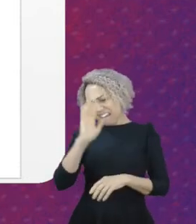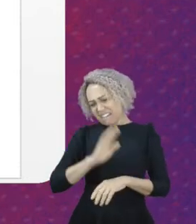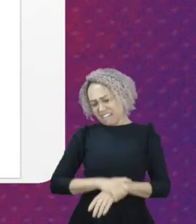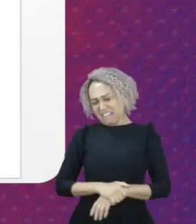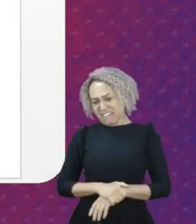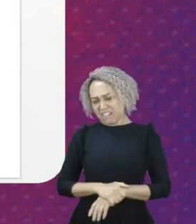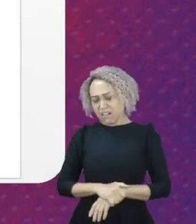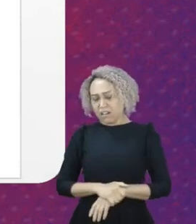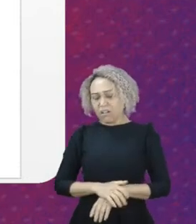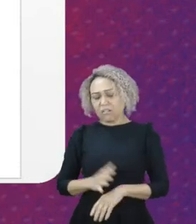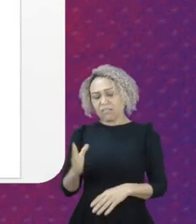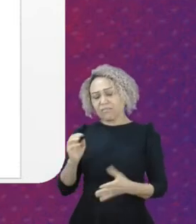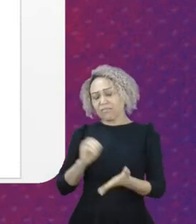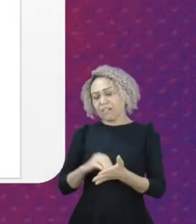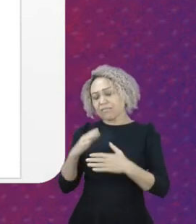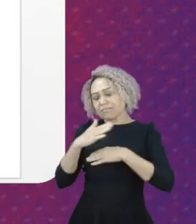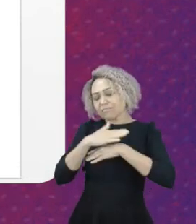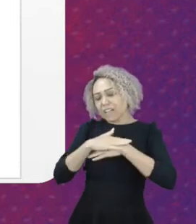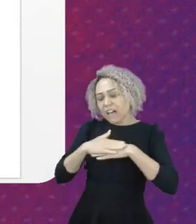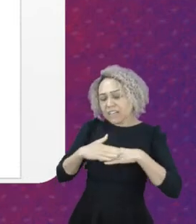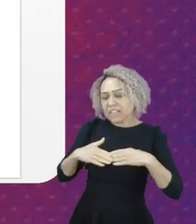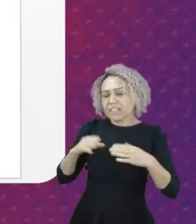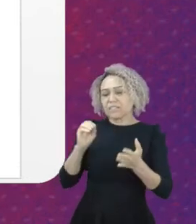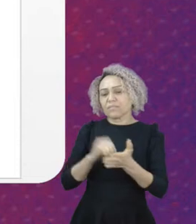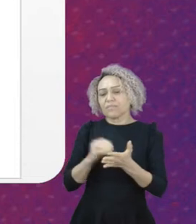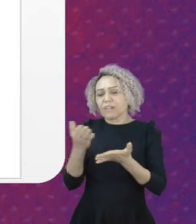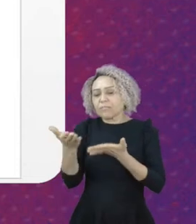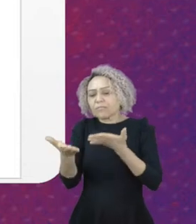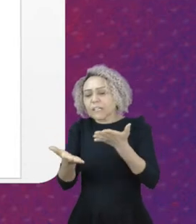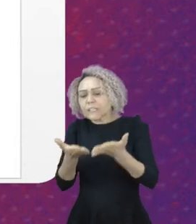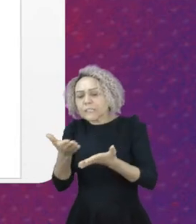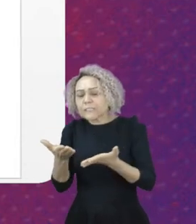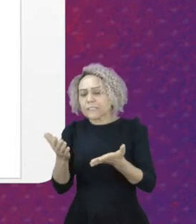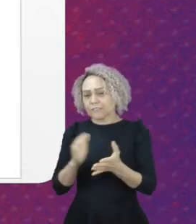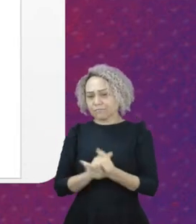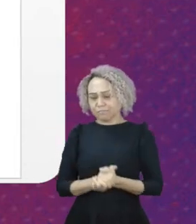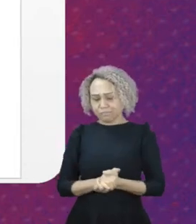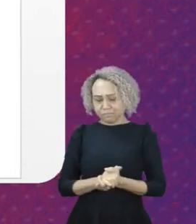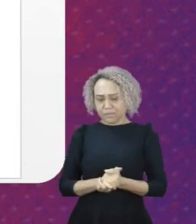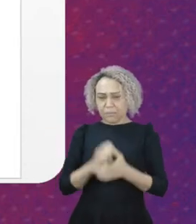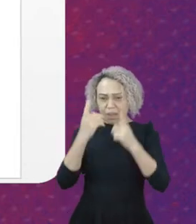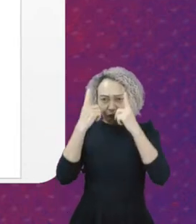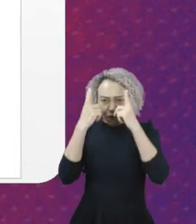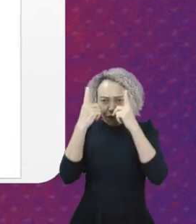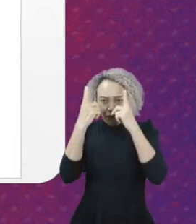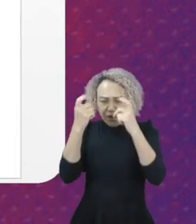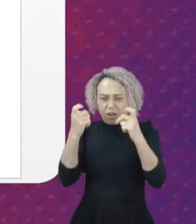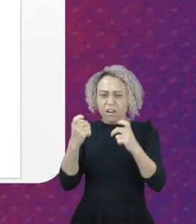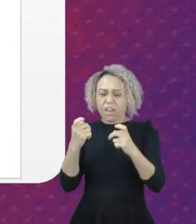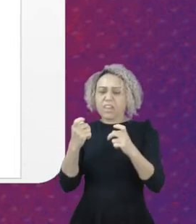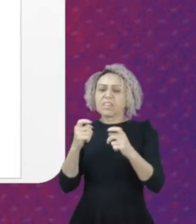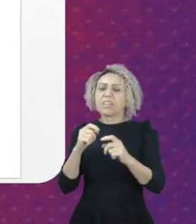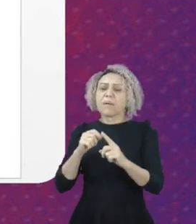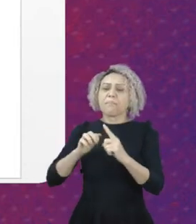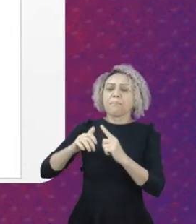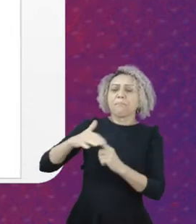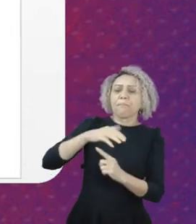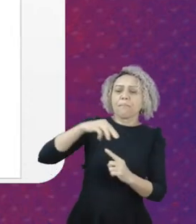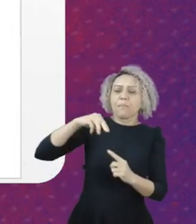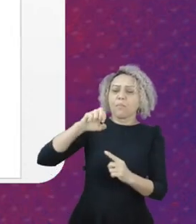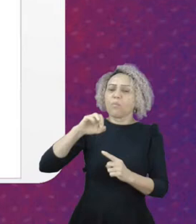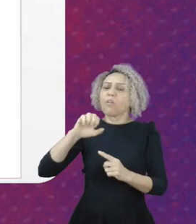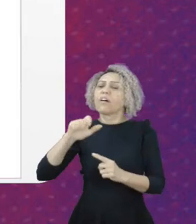de carinho, negação de atenção e supervisão. E a violência moral, né, que ela geralmente acontece em